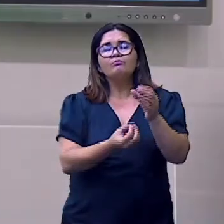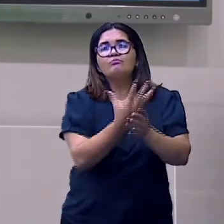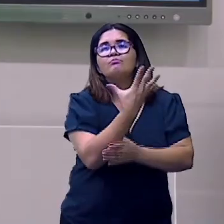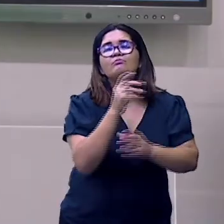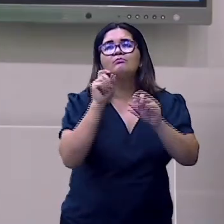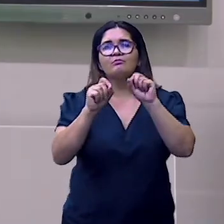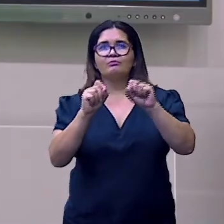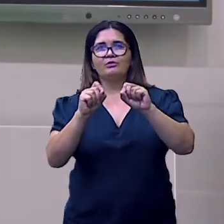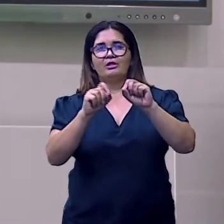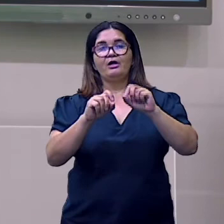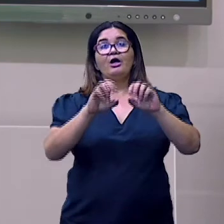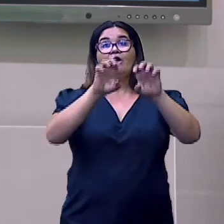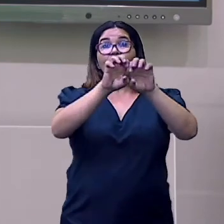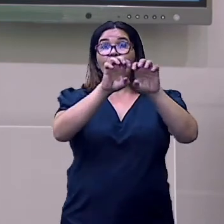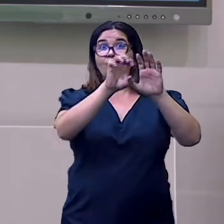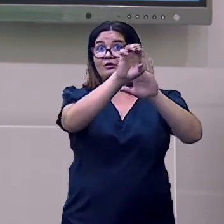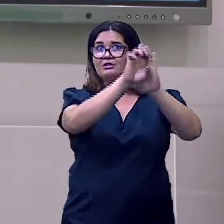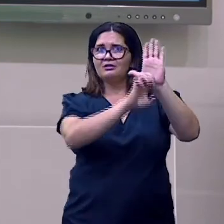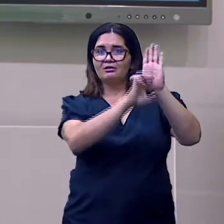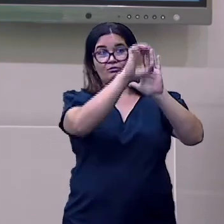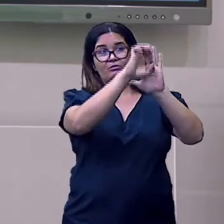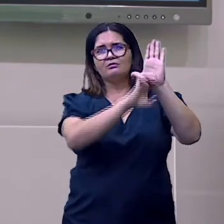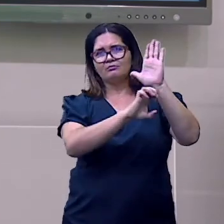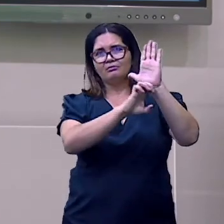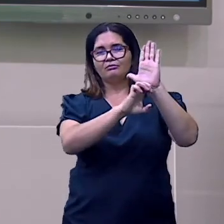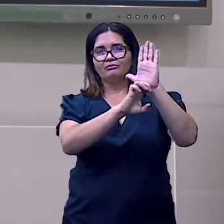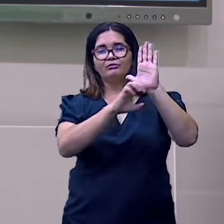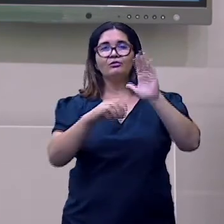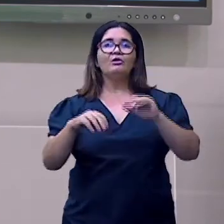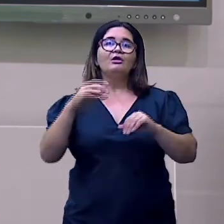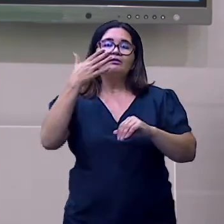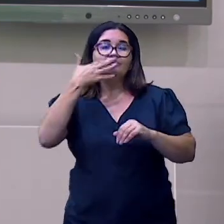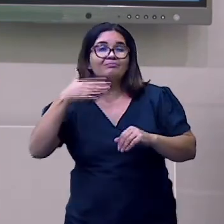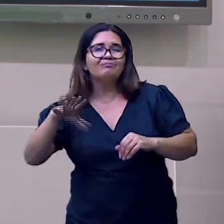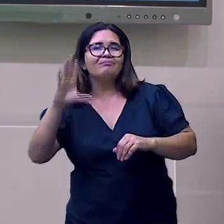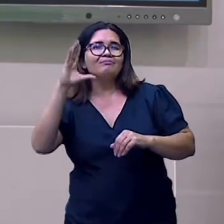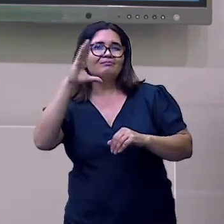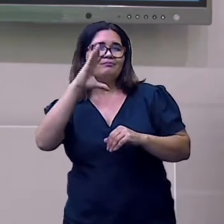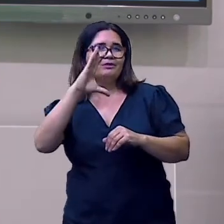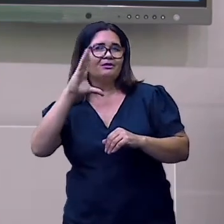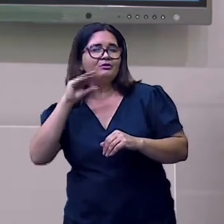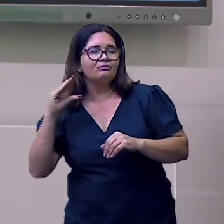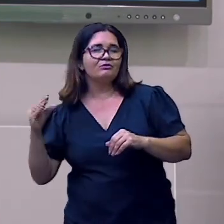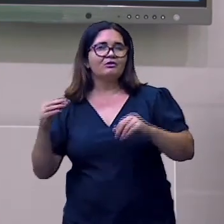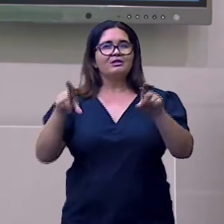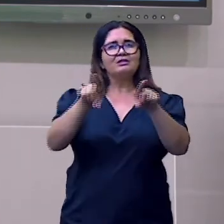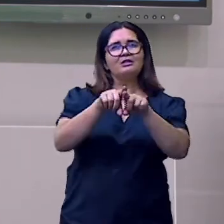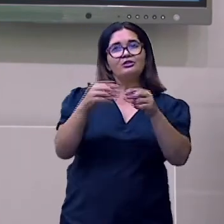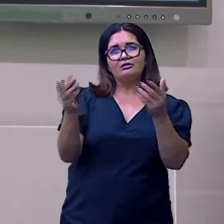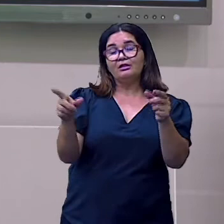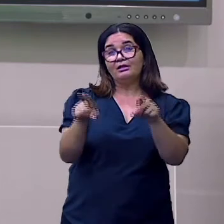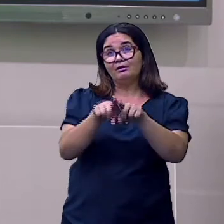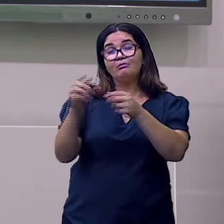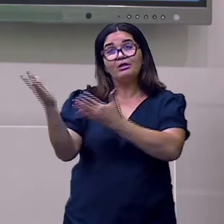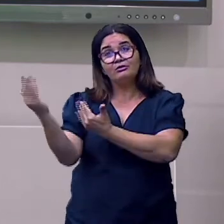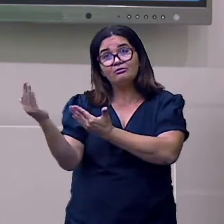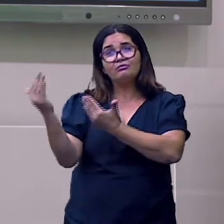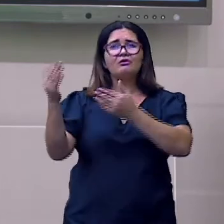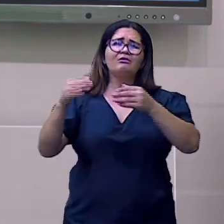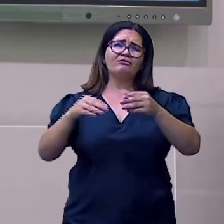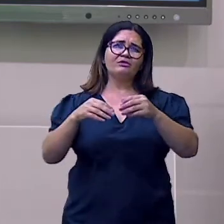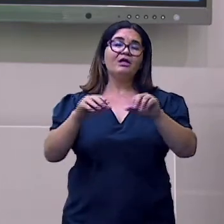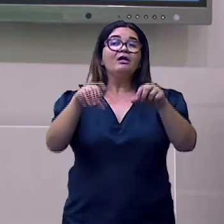do Adolescente, o ECA, criado para a proteção de nossas crianças e jovens. Um dos